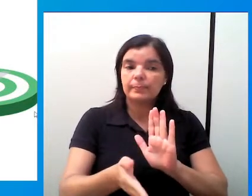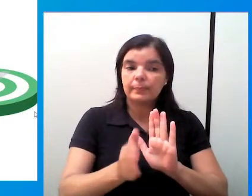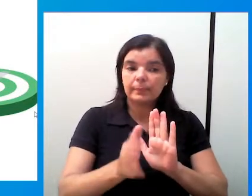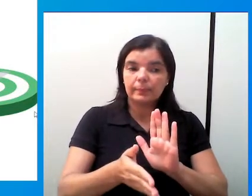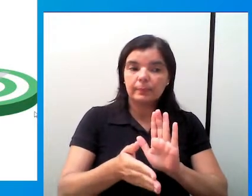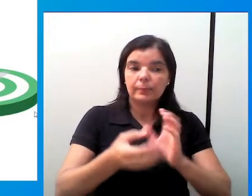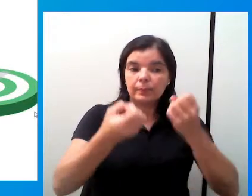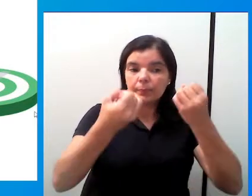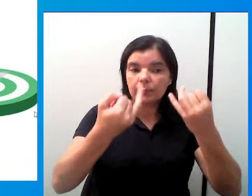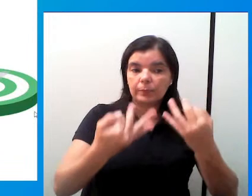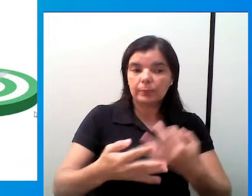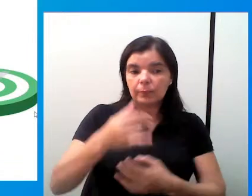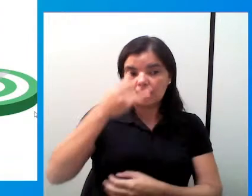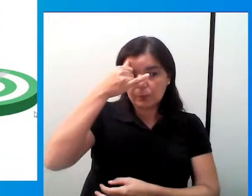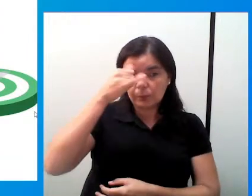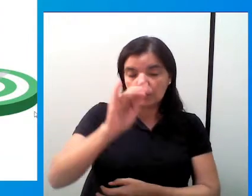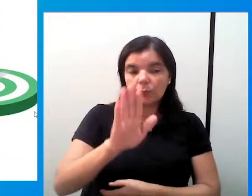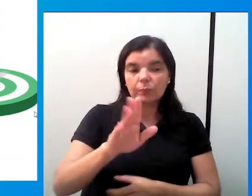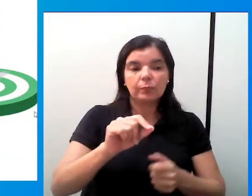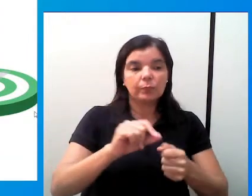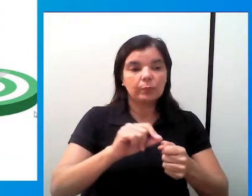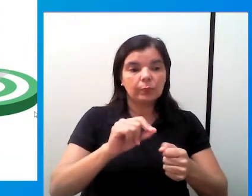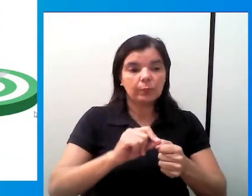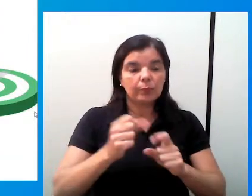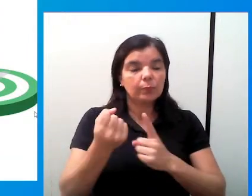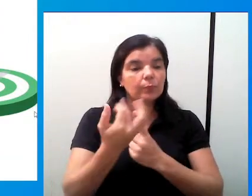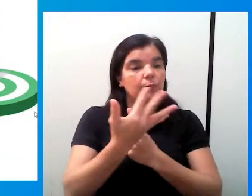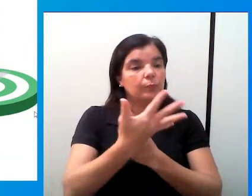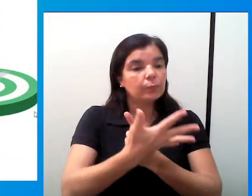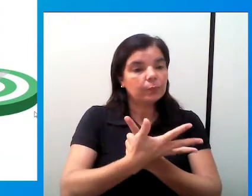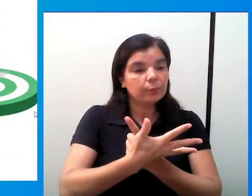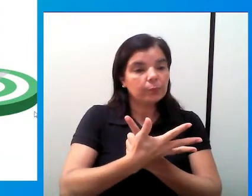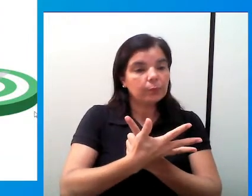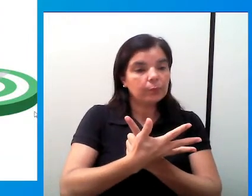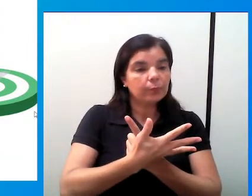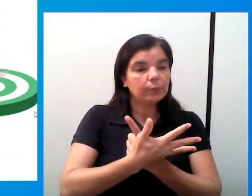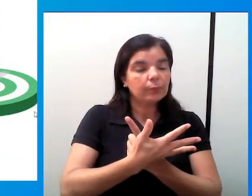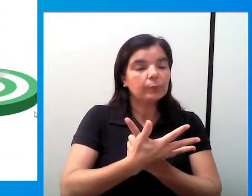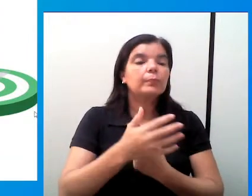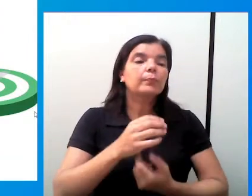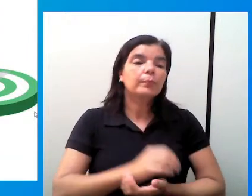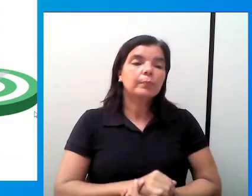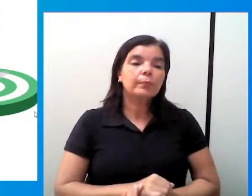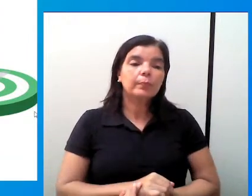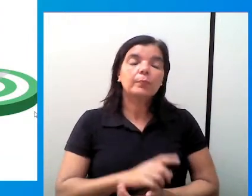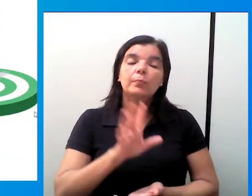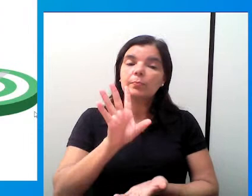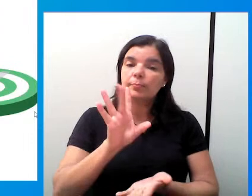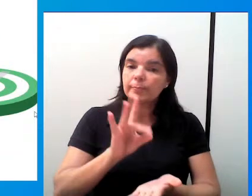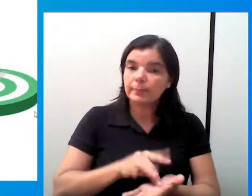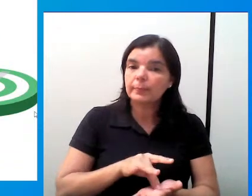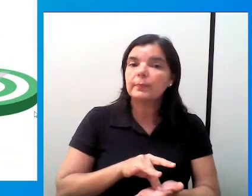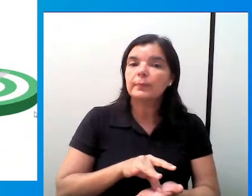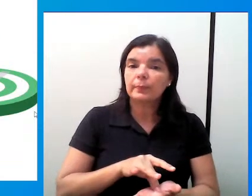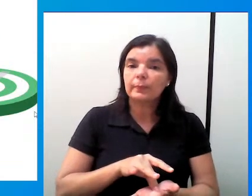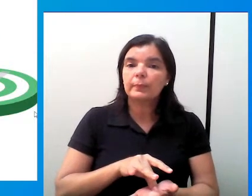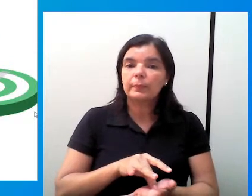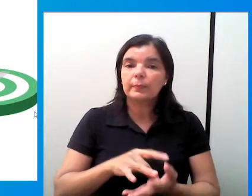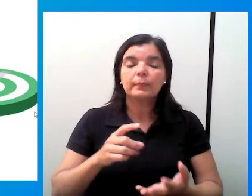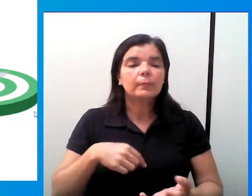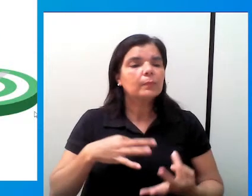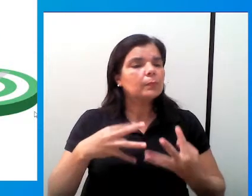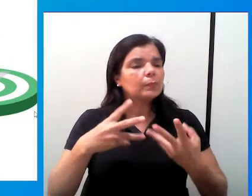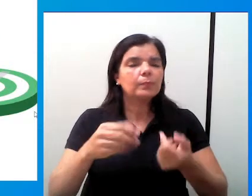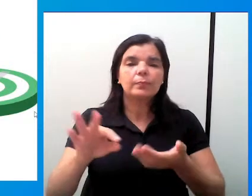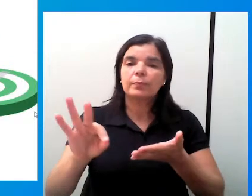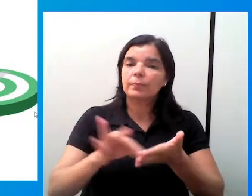na sua fala, trouxe a ideia de que já fazemos extensão. Então, apenas para evidenciar que isso é verdade, né? Todas as